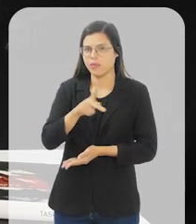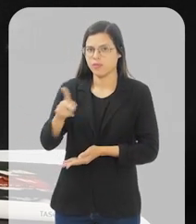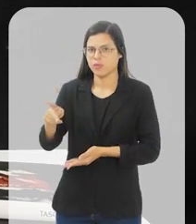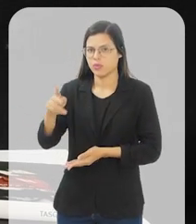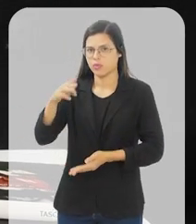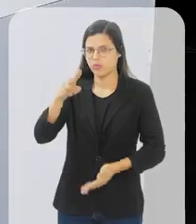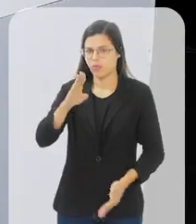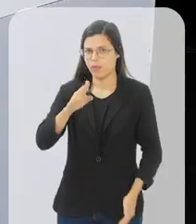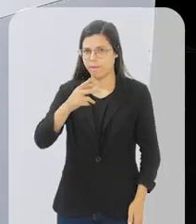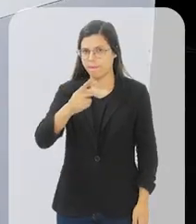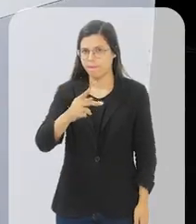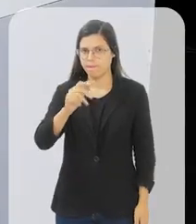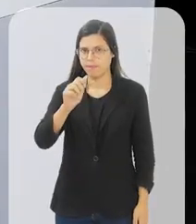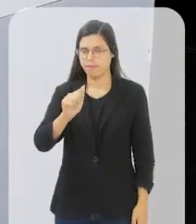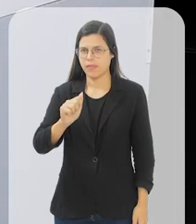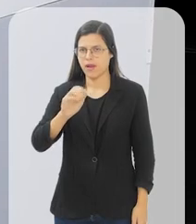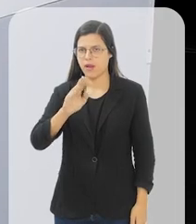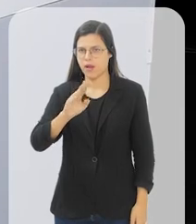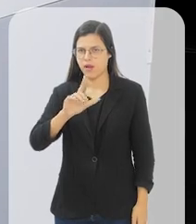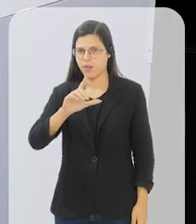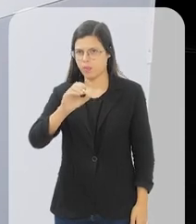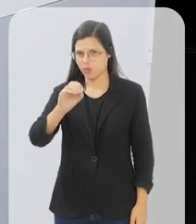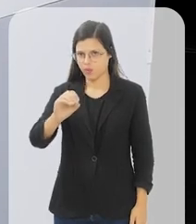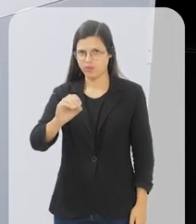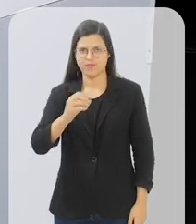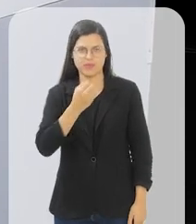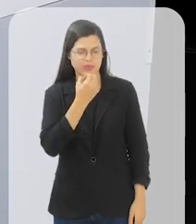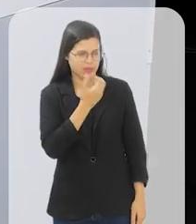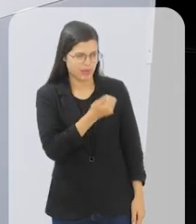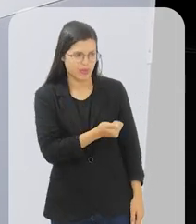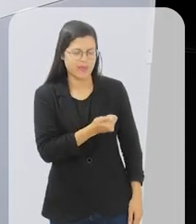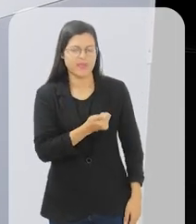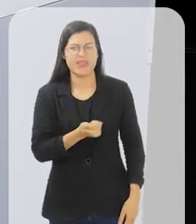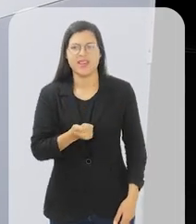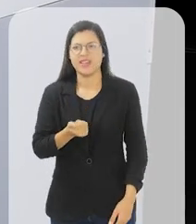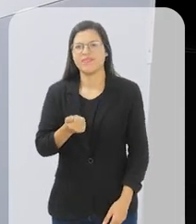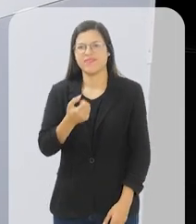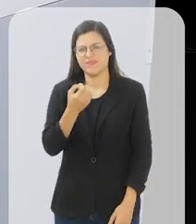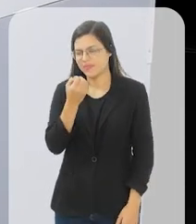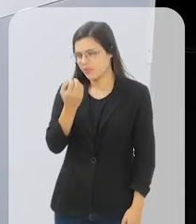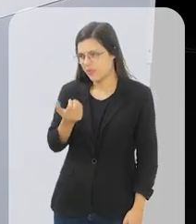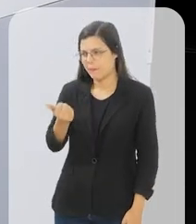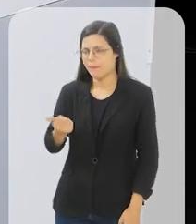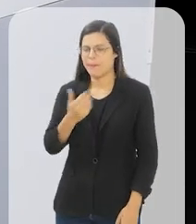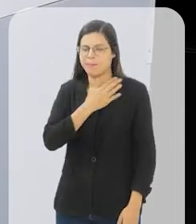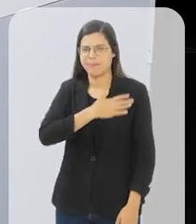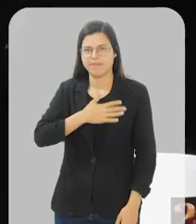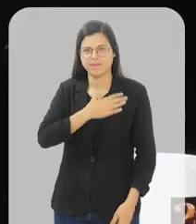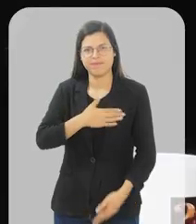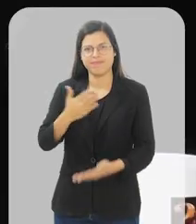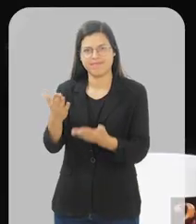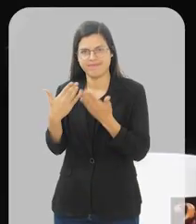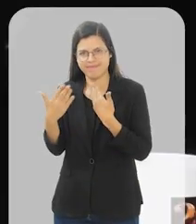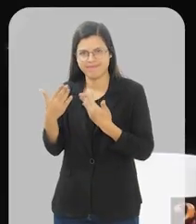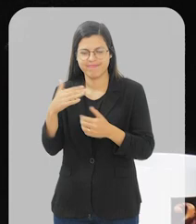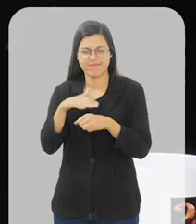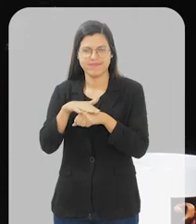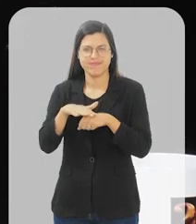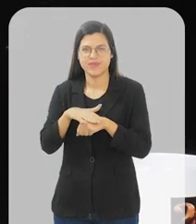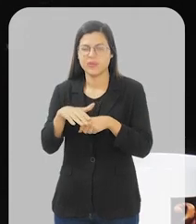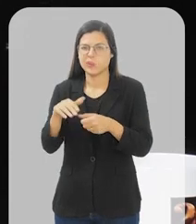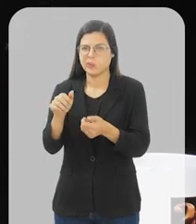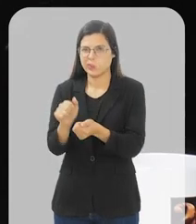Pablo. E aí, Pablo? Tudo bem, querido? Tudo jóia. É um prazer estar aqui batendo esse papo contigo.